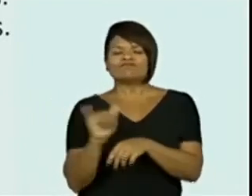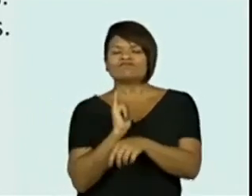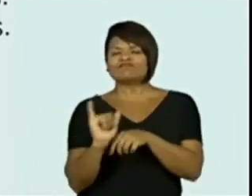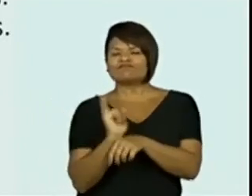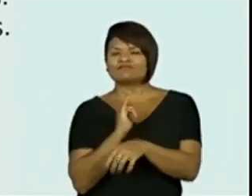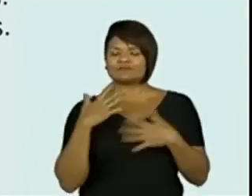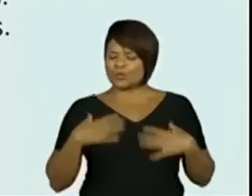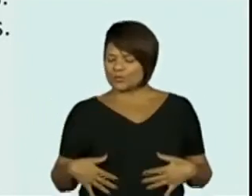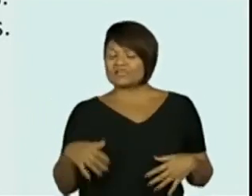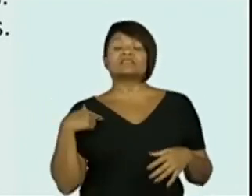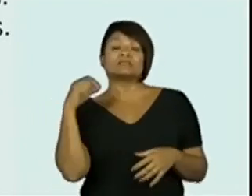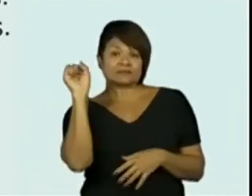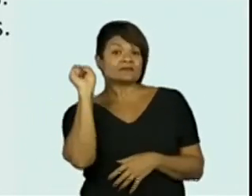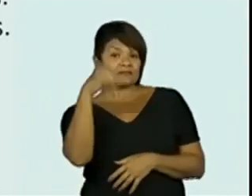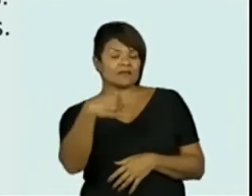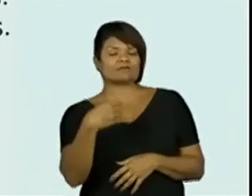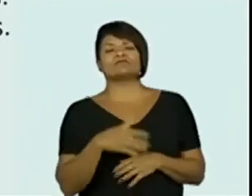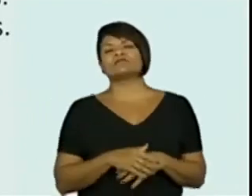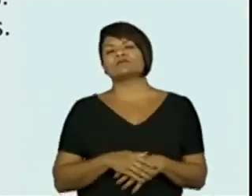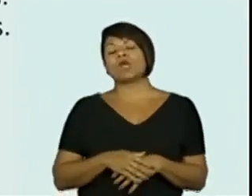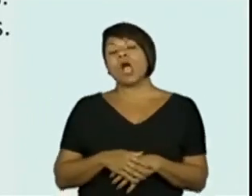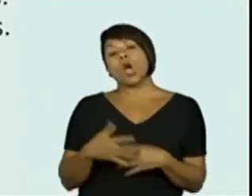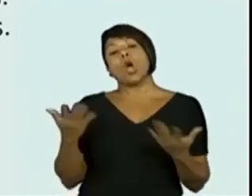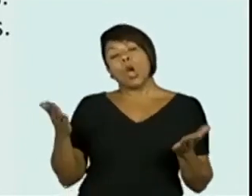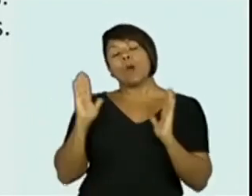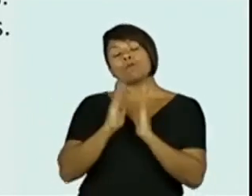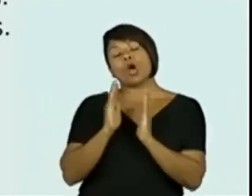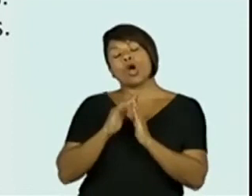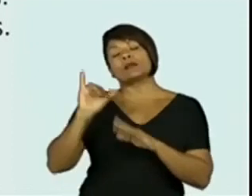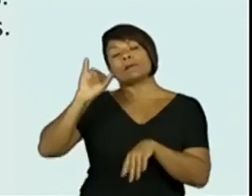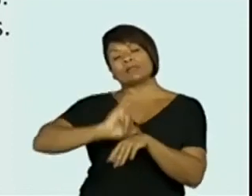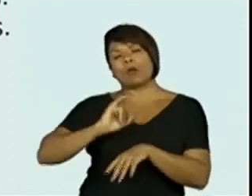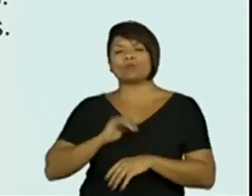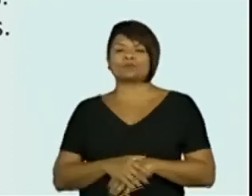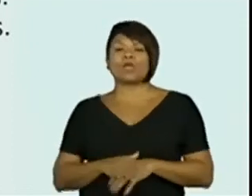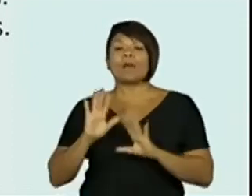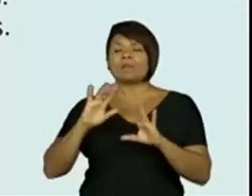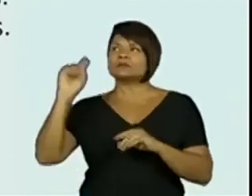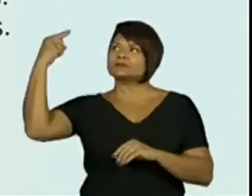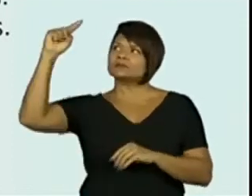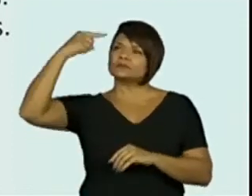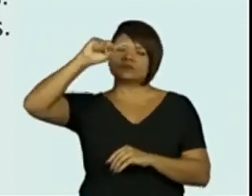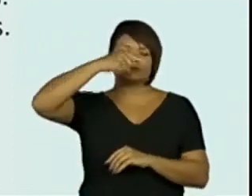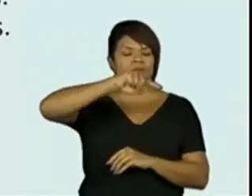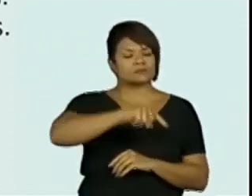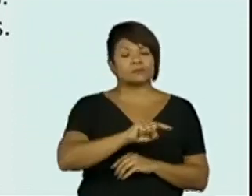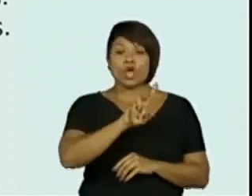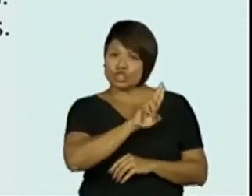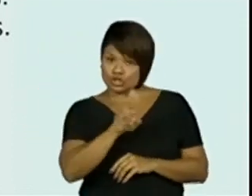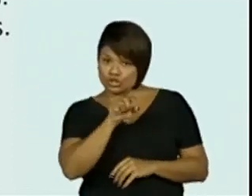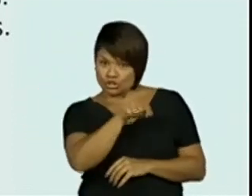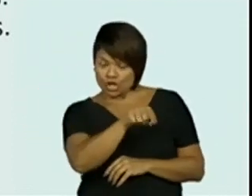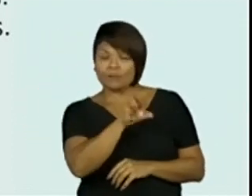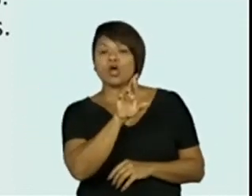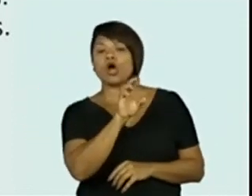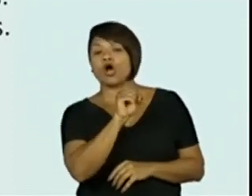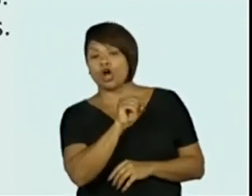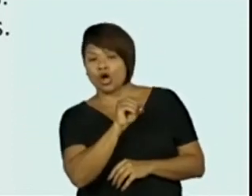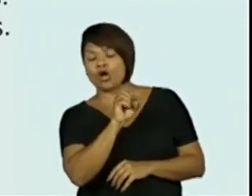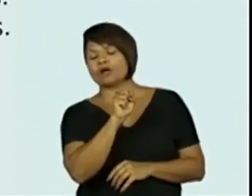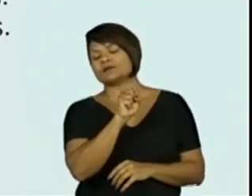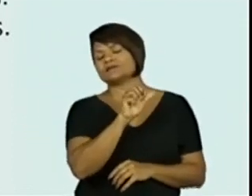na capital, mas tinha vindo de um país distante. Seu nome era Rosa, só que o certo era